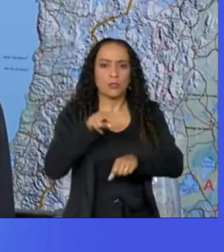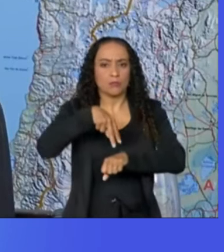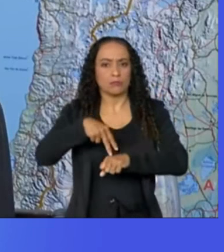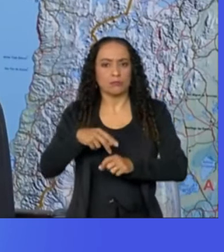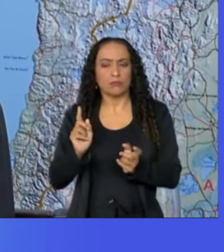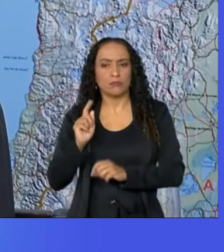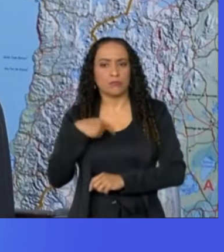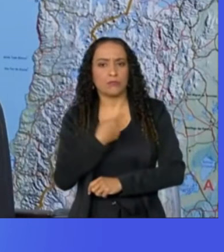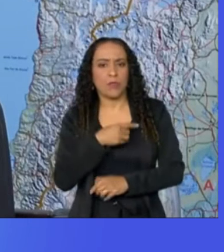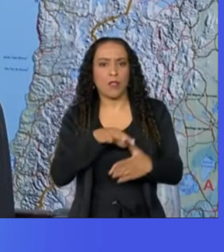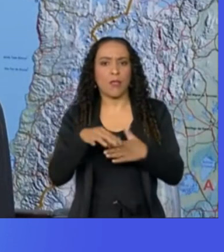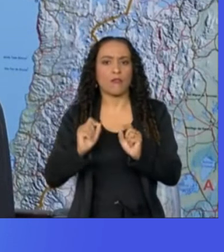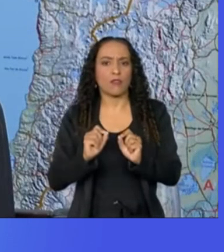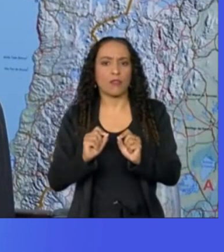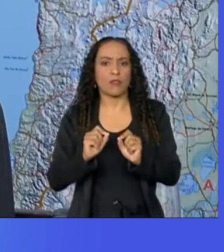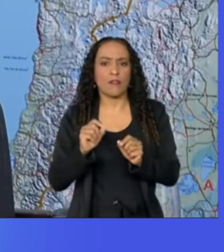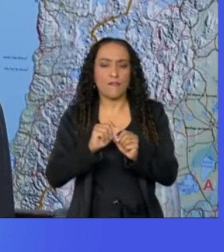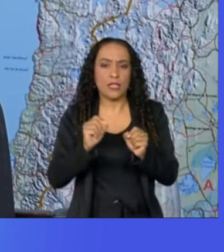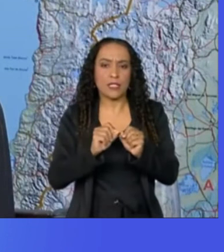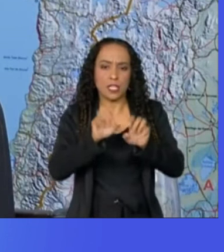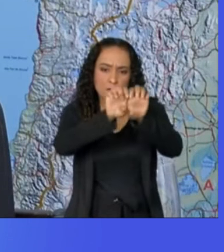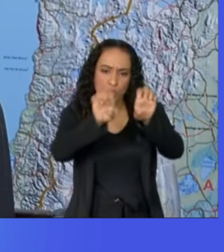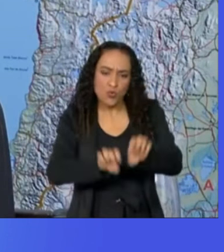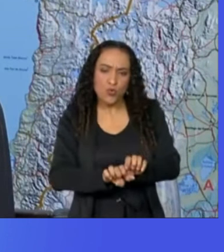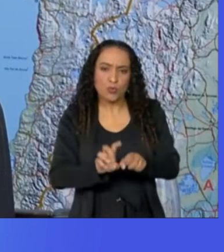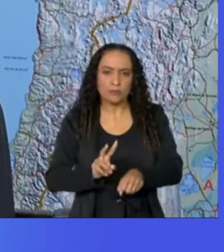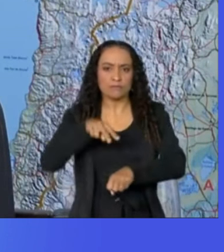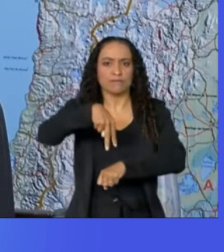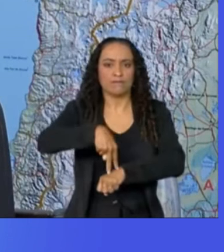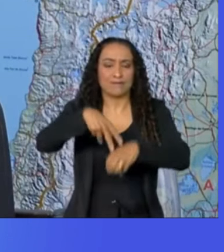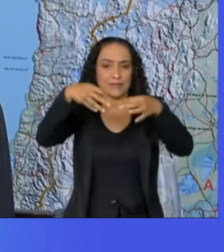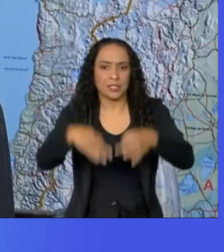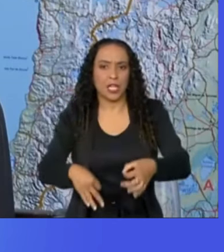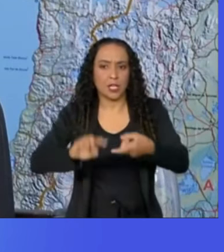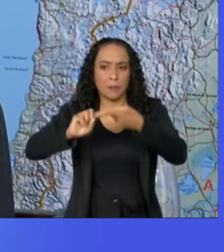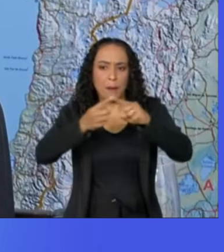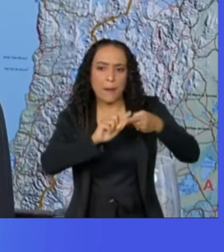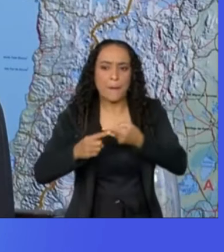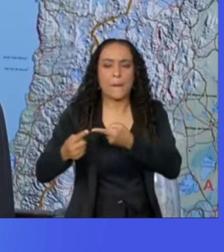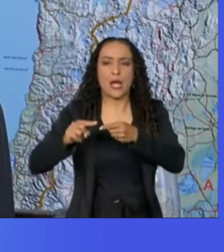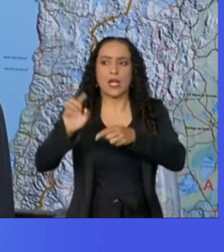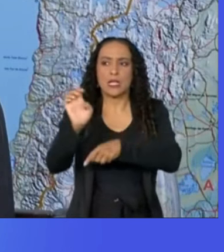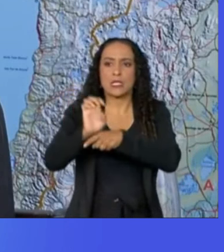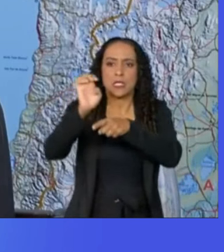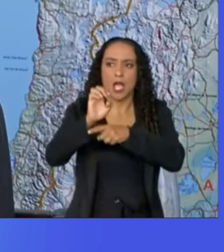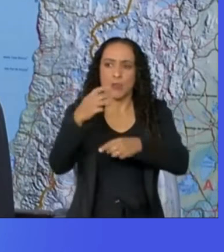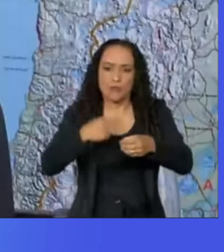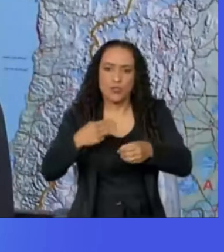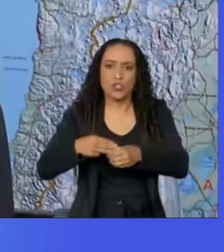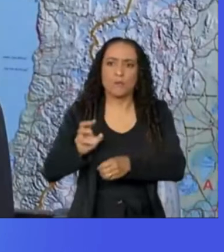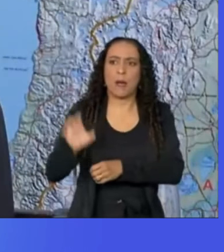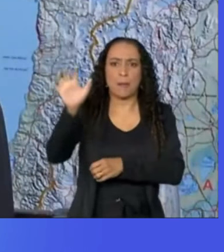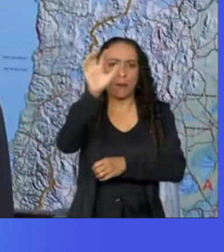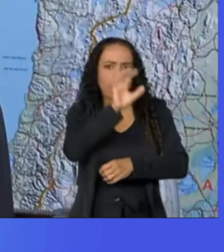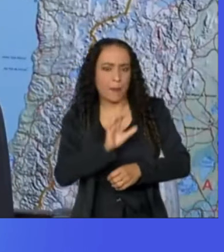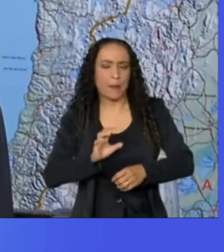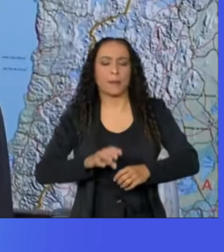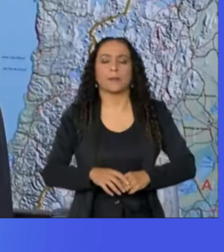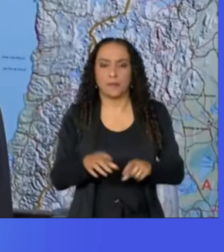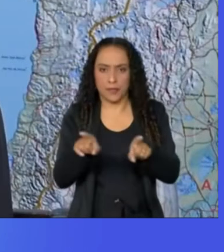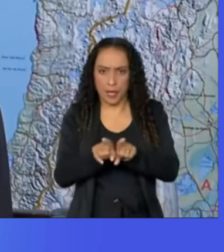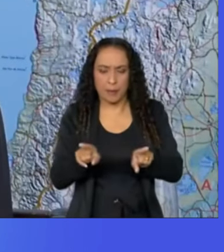que nos leve a fazer calmente esse enfrentamento articulando com Estados municípios em diferentes frentes